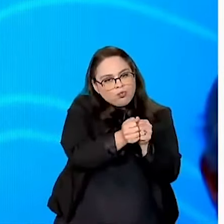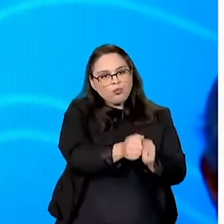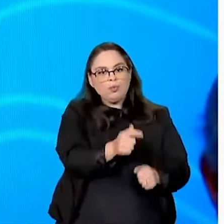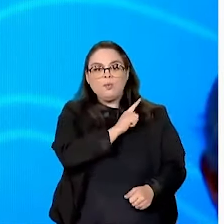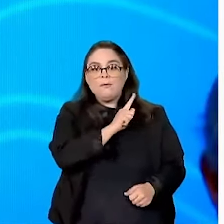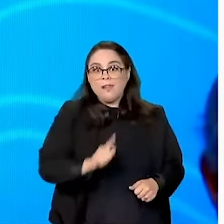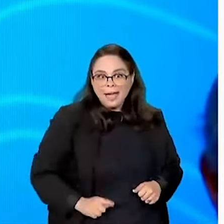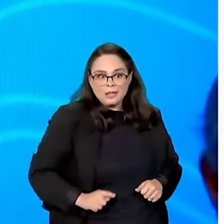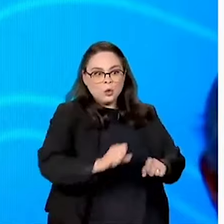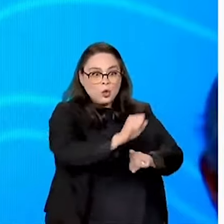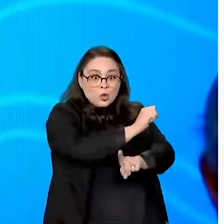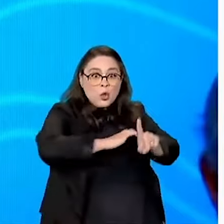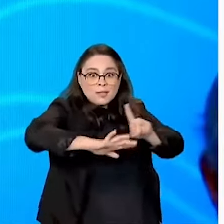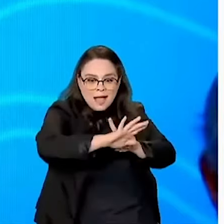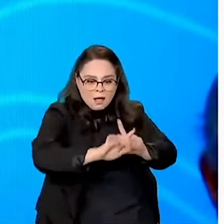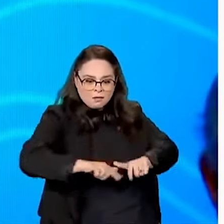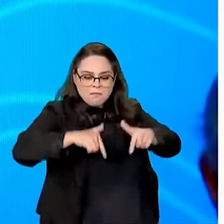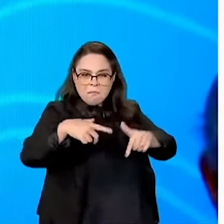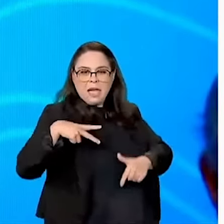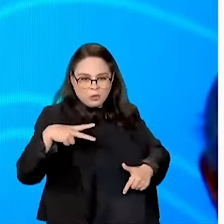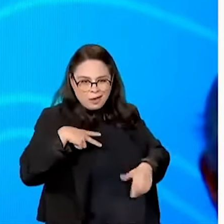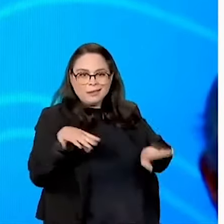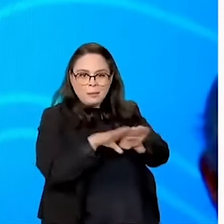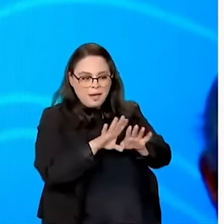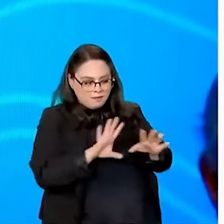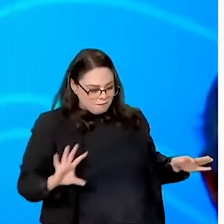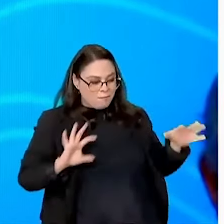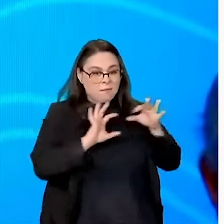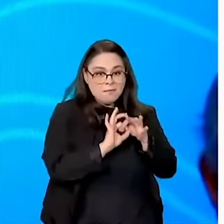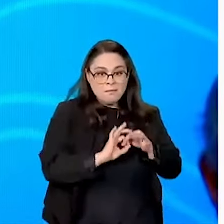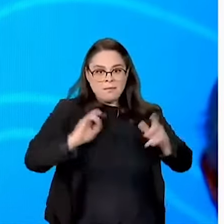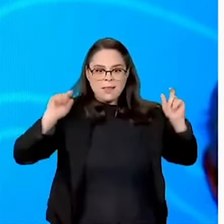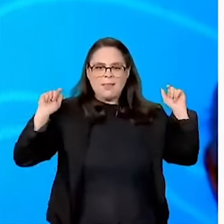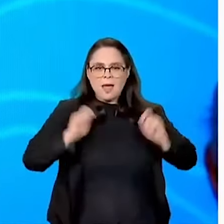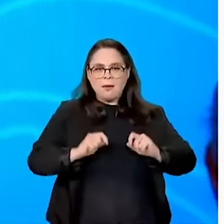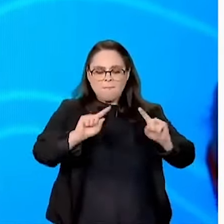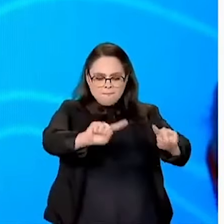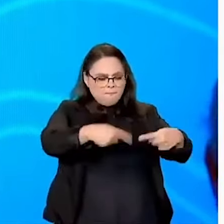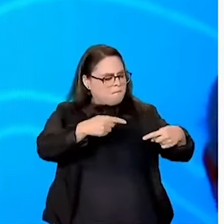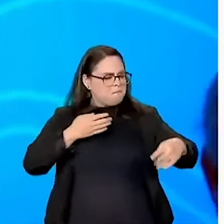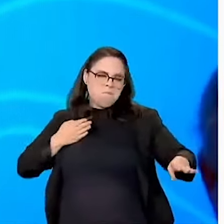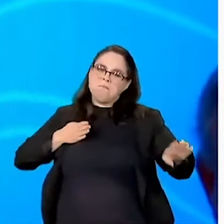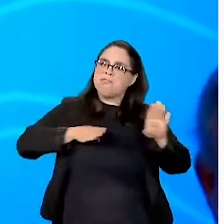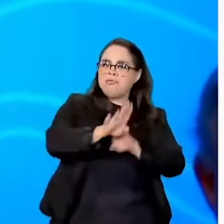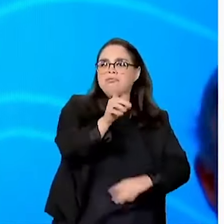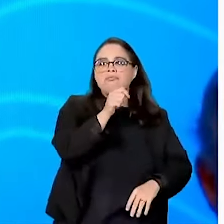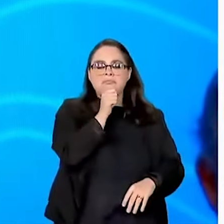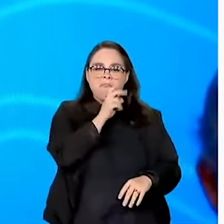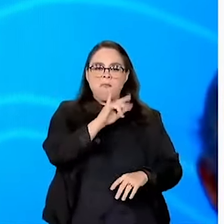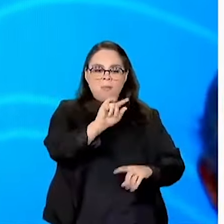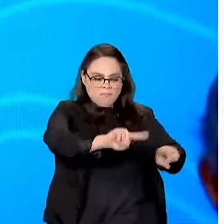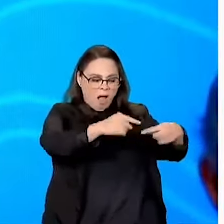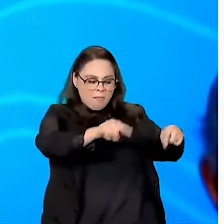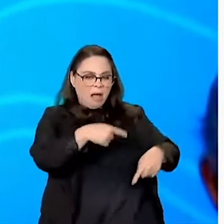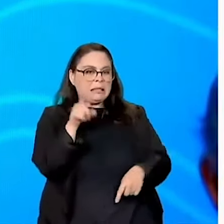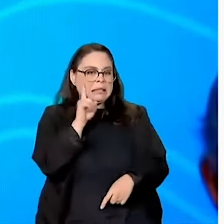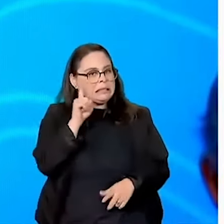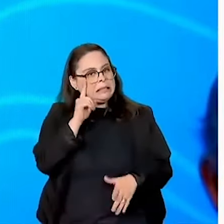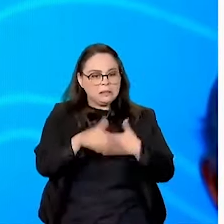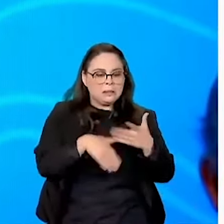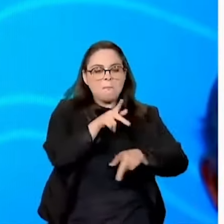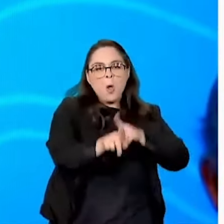governos, sociedade e iniciativa privada, temos as condições de superar os desafios que ainda penalizam a rotina do